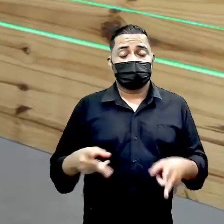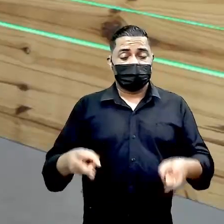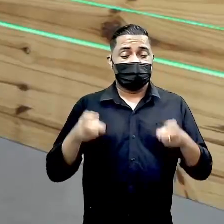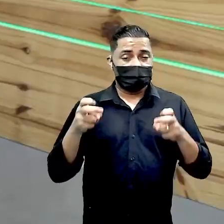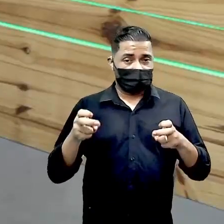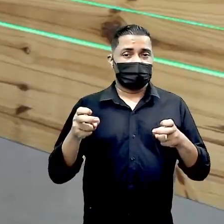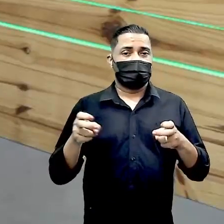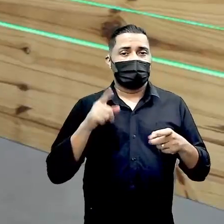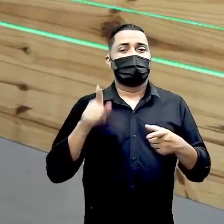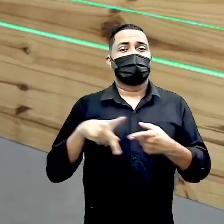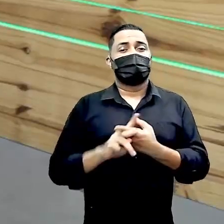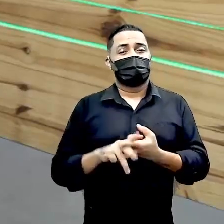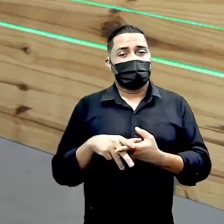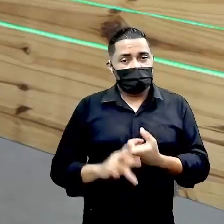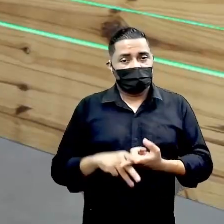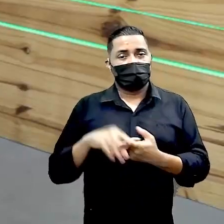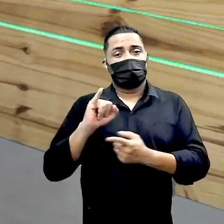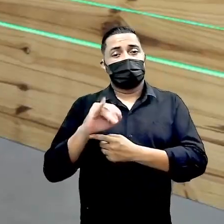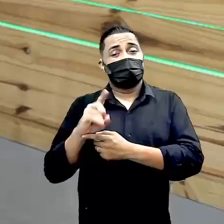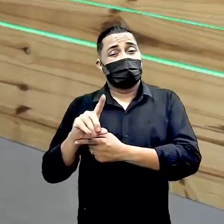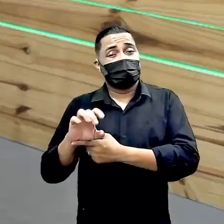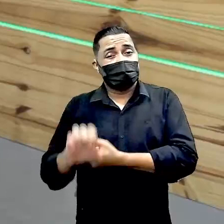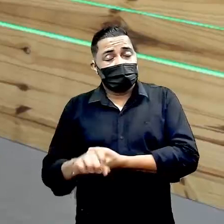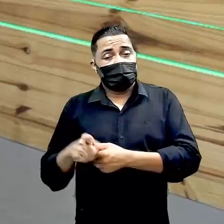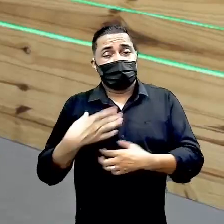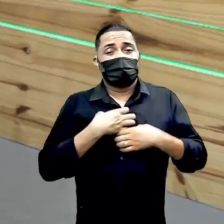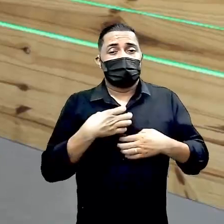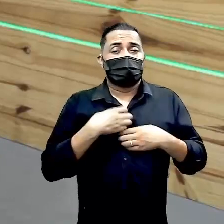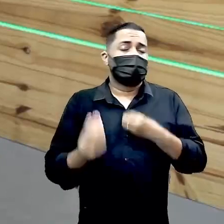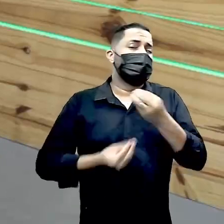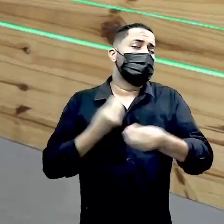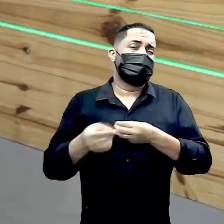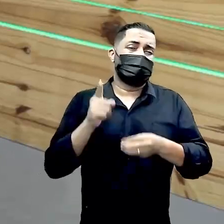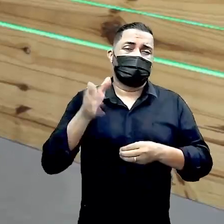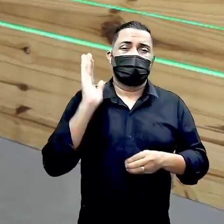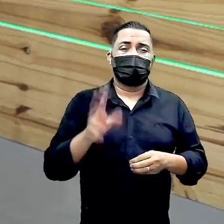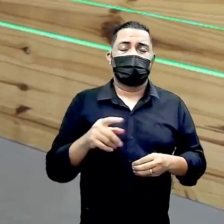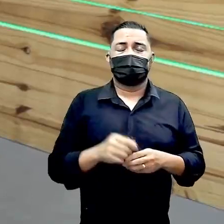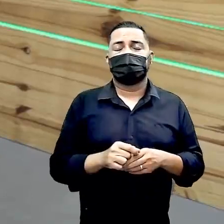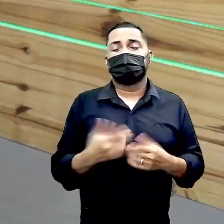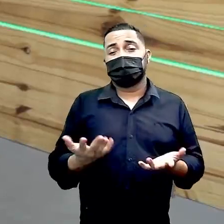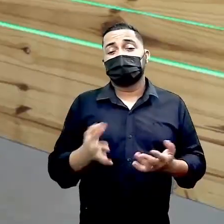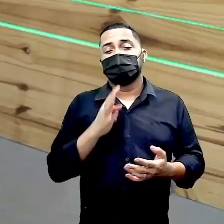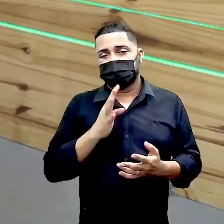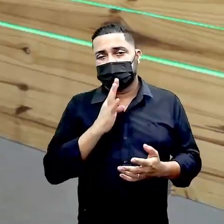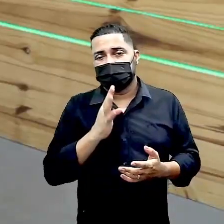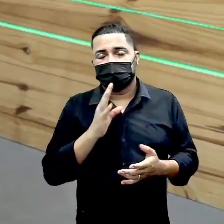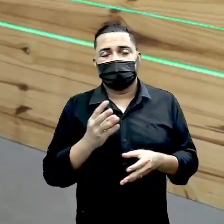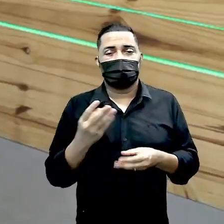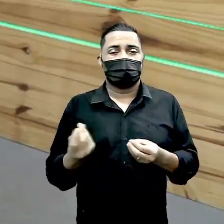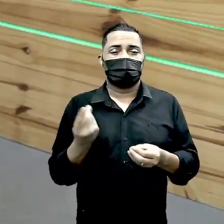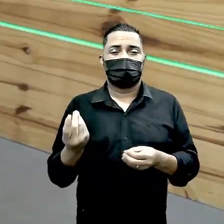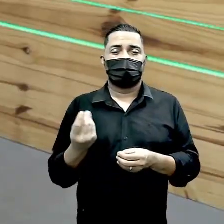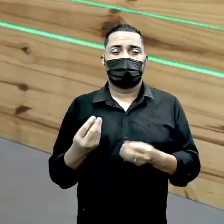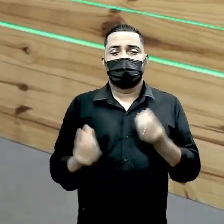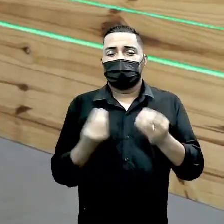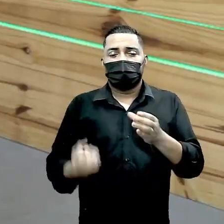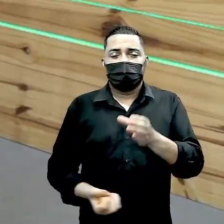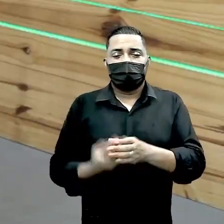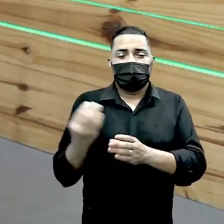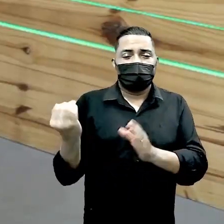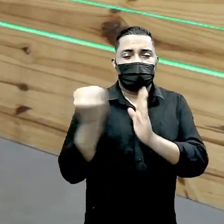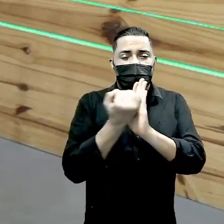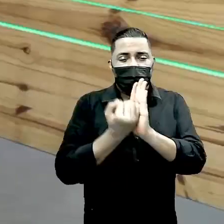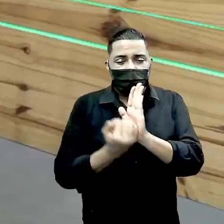essas ferramentas, essas ideias dessa forma, como algo que você também tem que conhecer para como instalar a biblioteca,